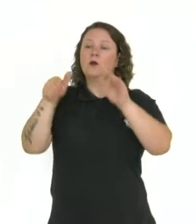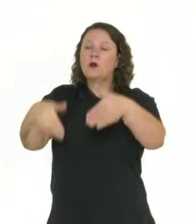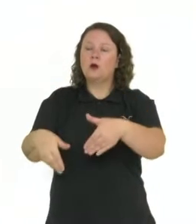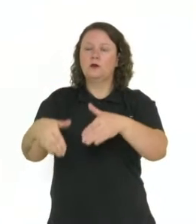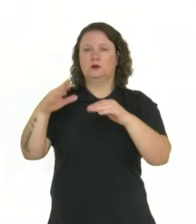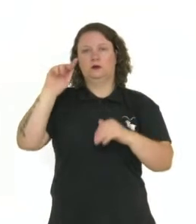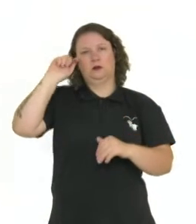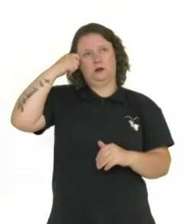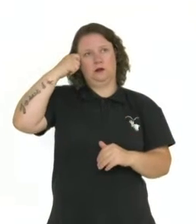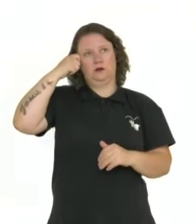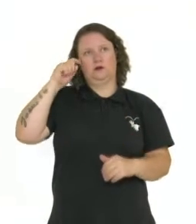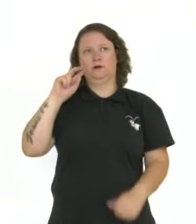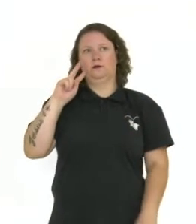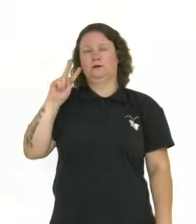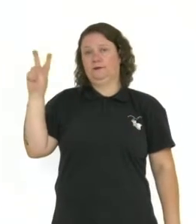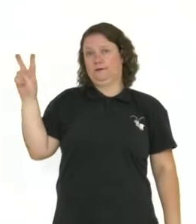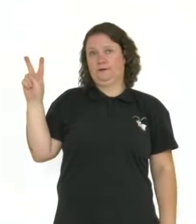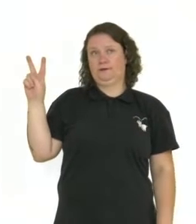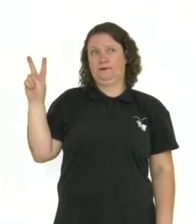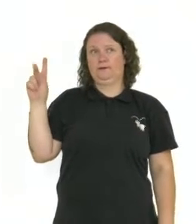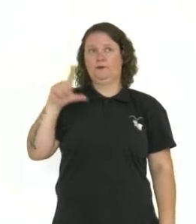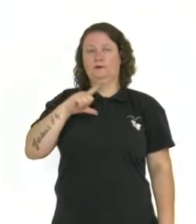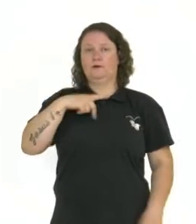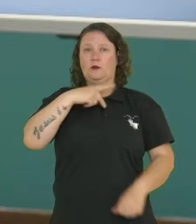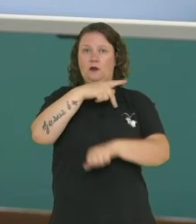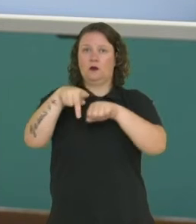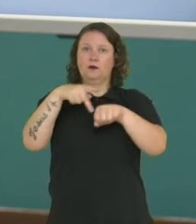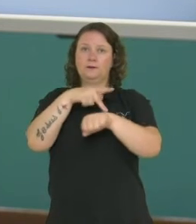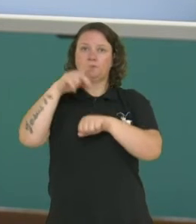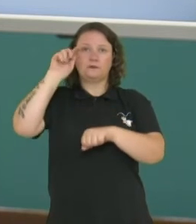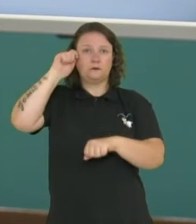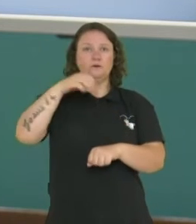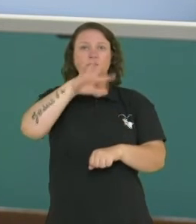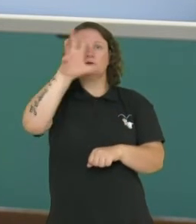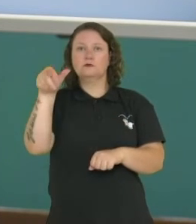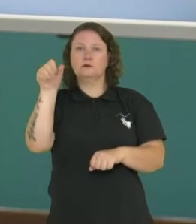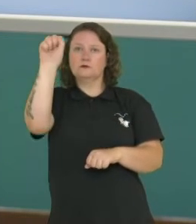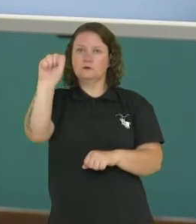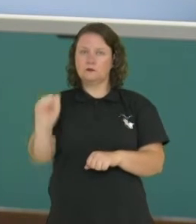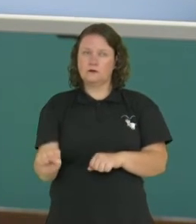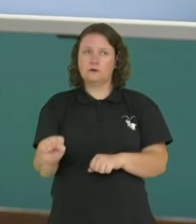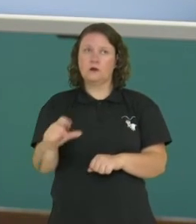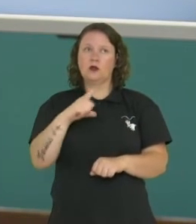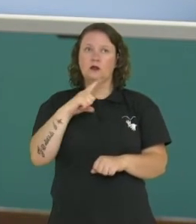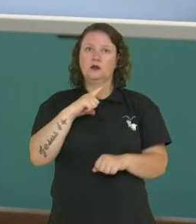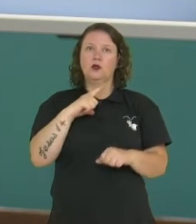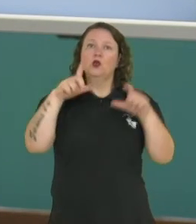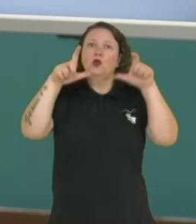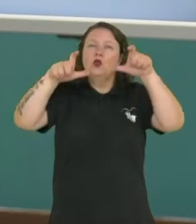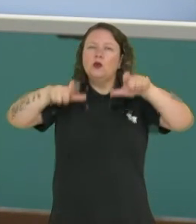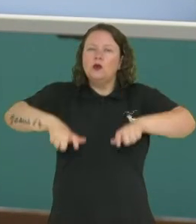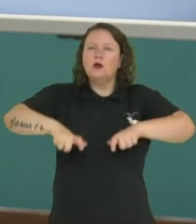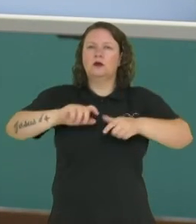então, olha só. Então, aqui é o país África do Sul, e aqui tem as regiões então, dos bantustões, né, que